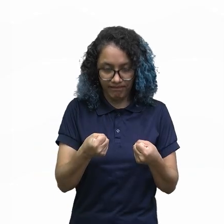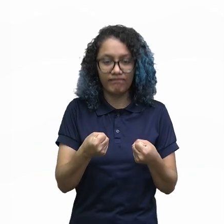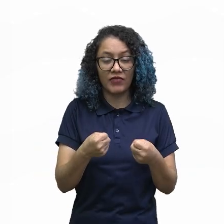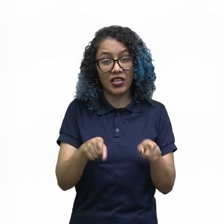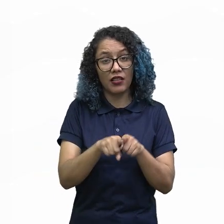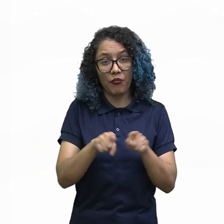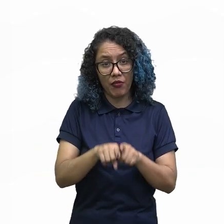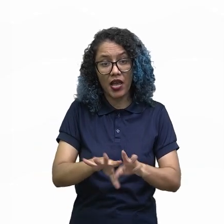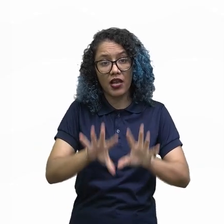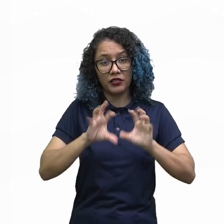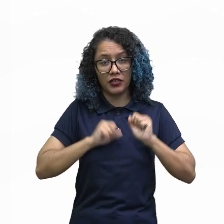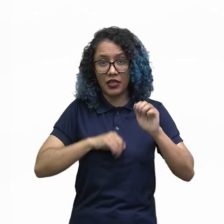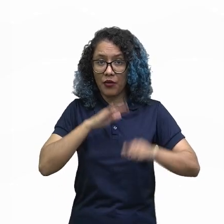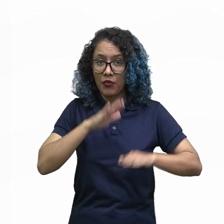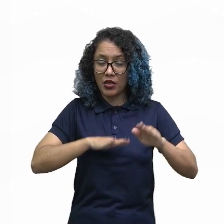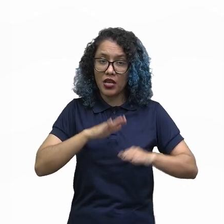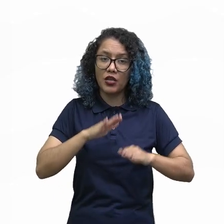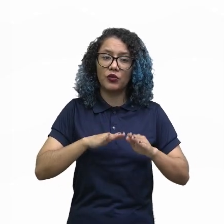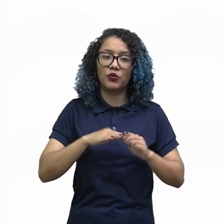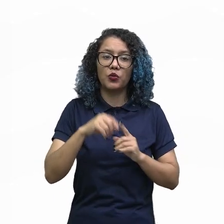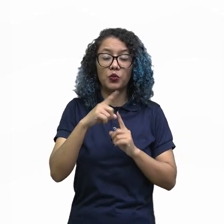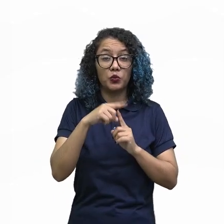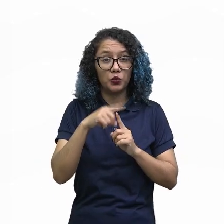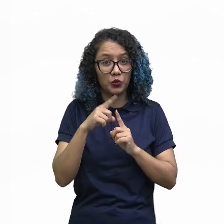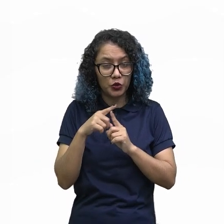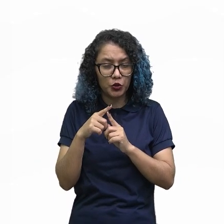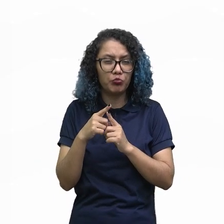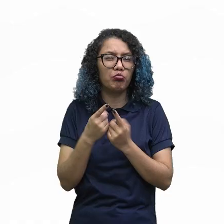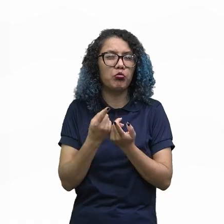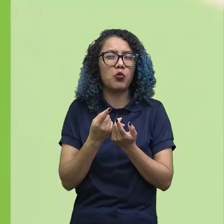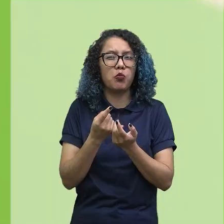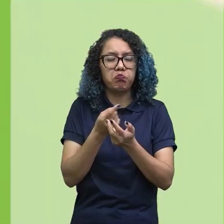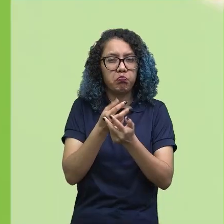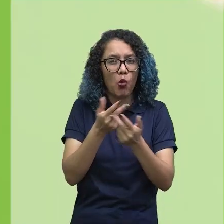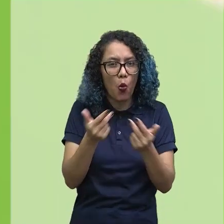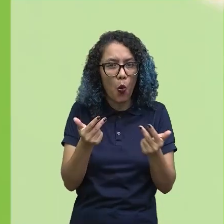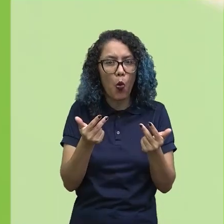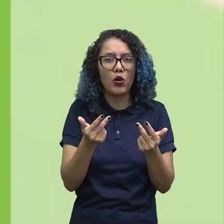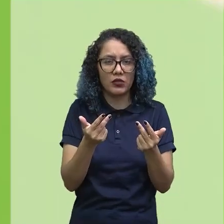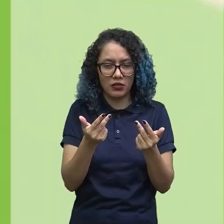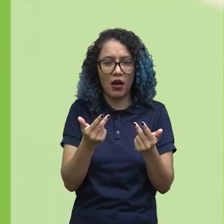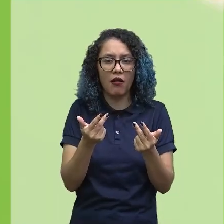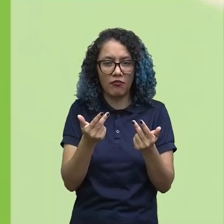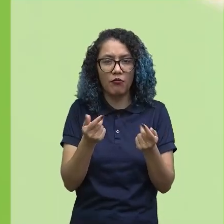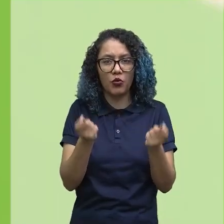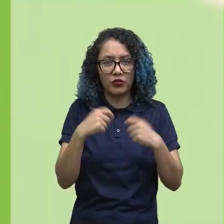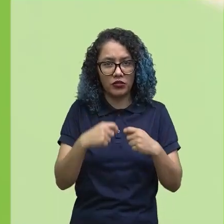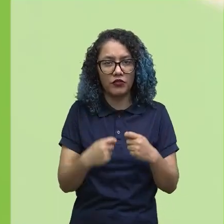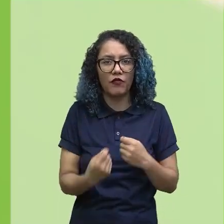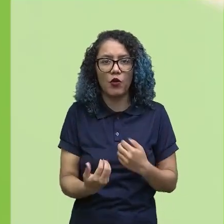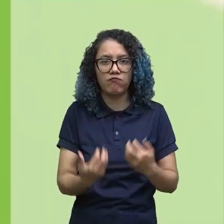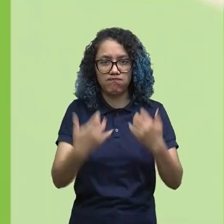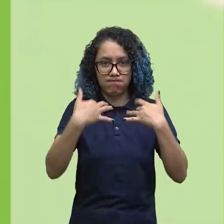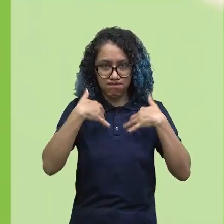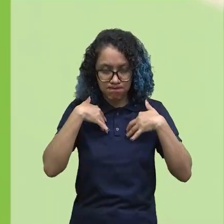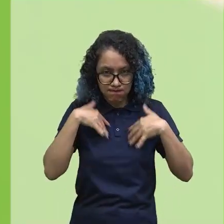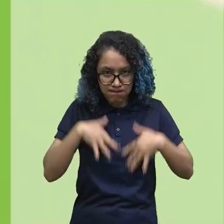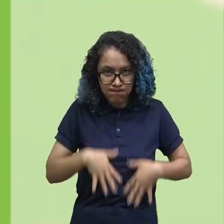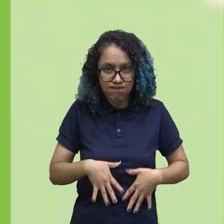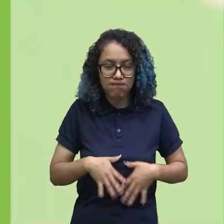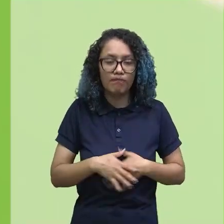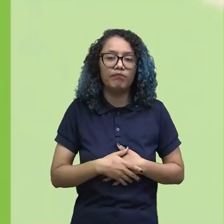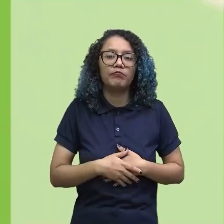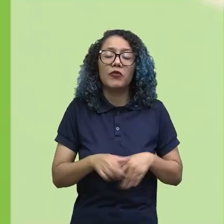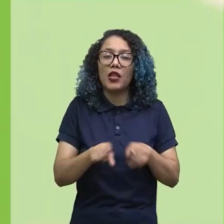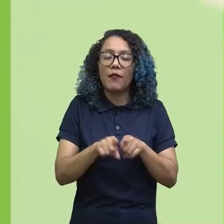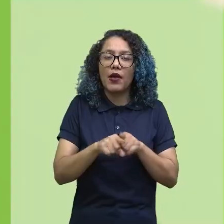também, dependendo ali do tipo de micro-organismos que pode adentrar ali o nosso corpo. Tá? E aí é importante